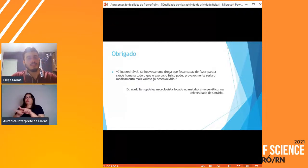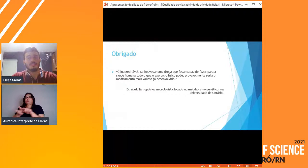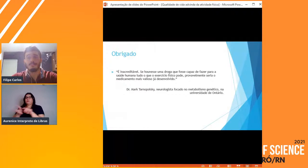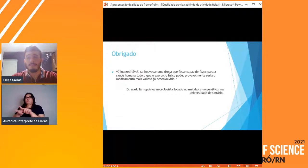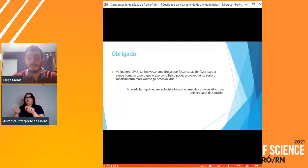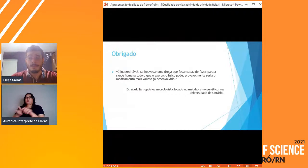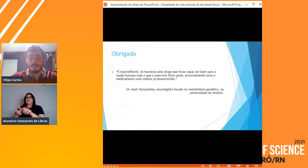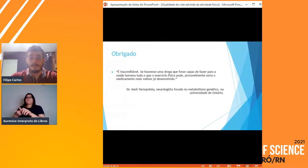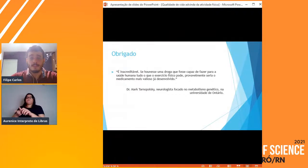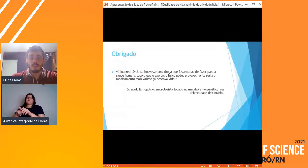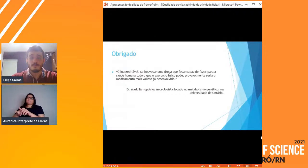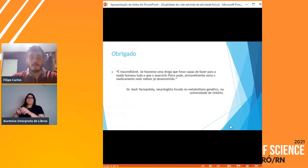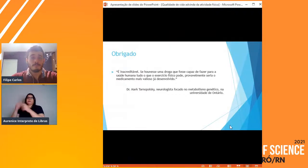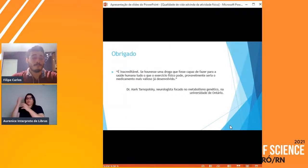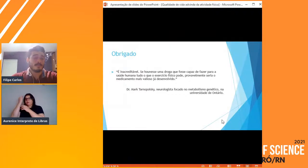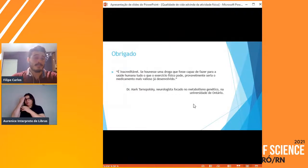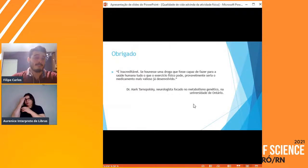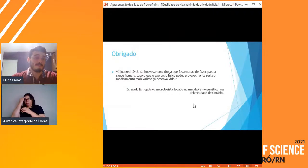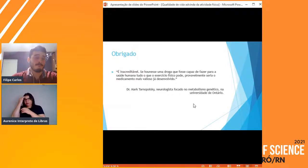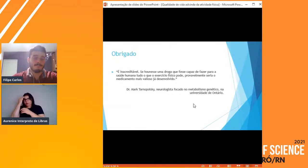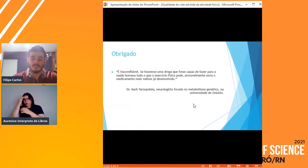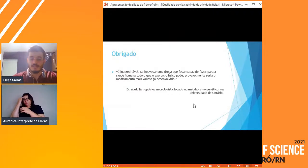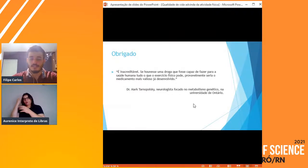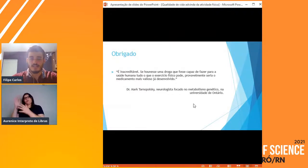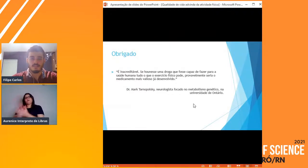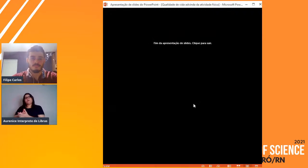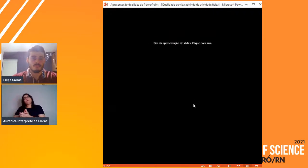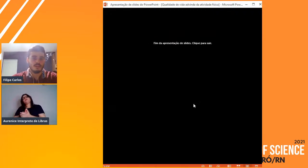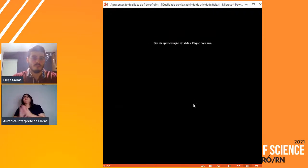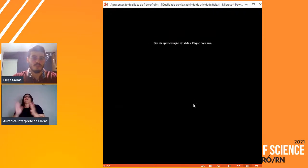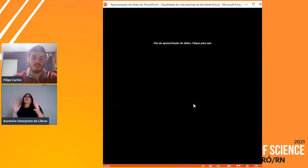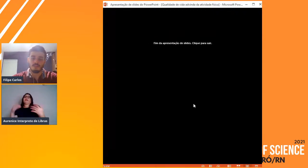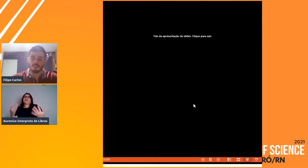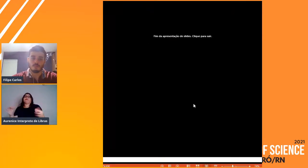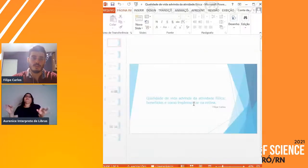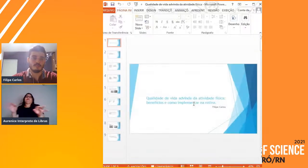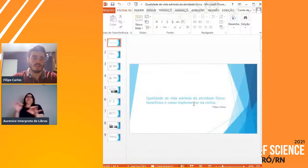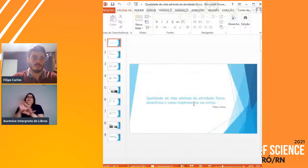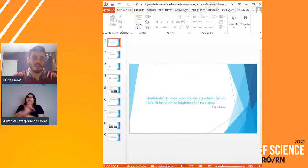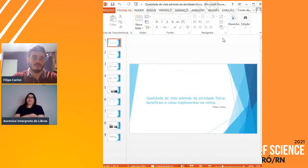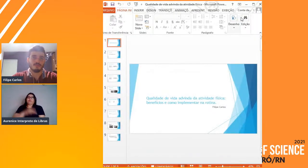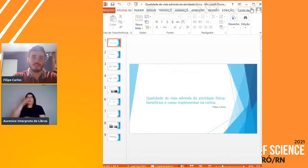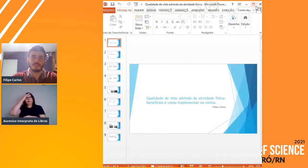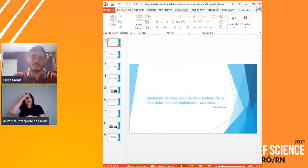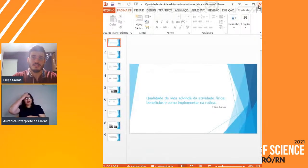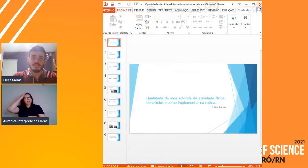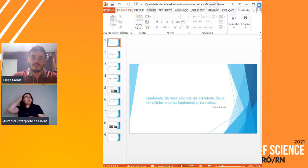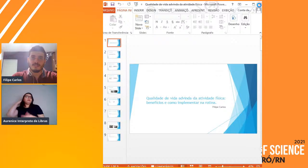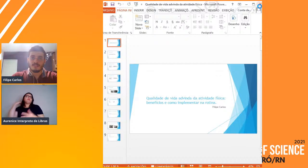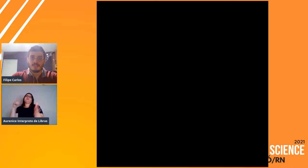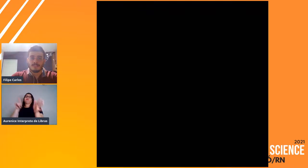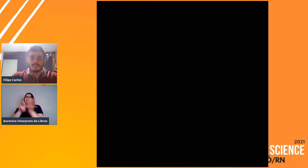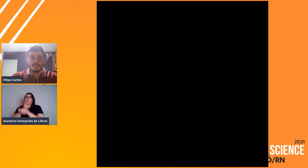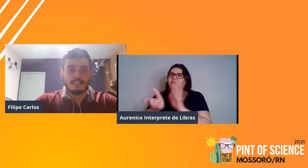atualmente, certo? Então, finalizar, abrir espaço para perguntas.